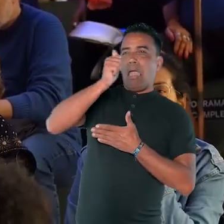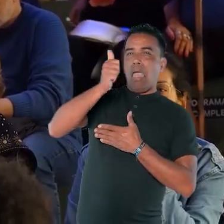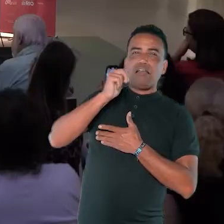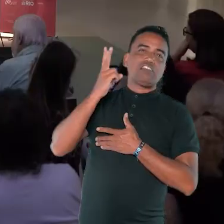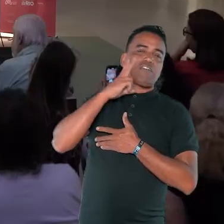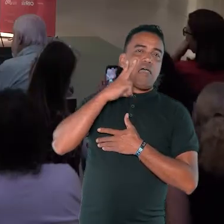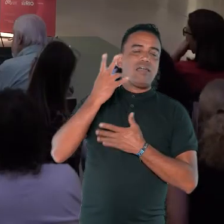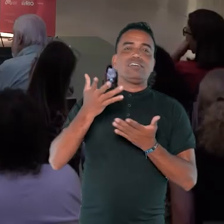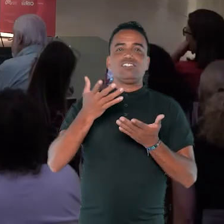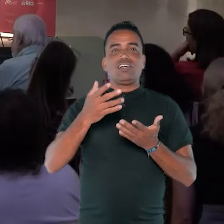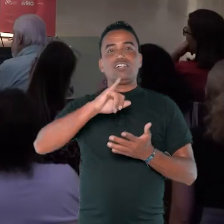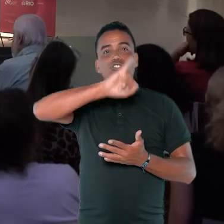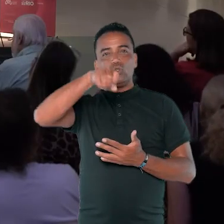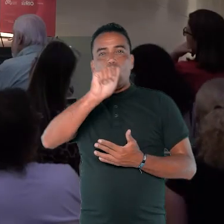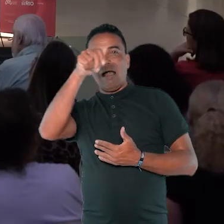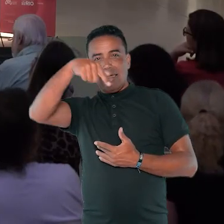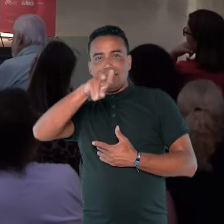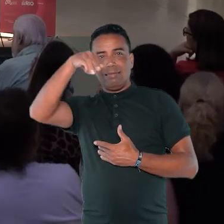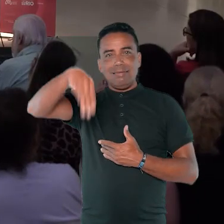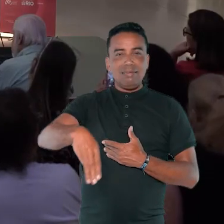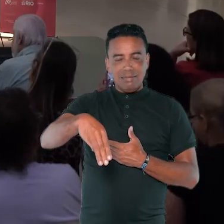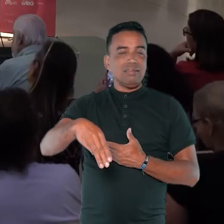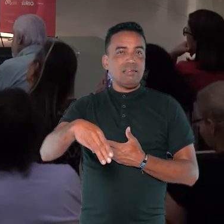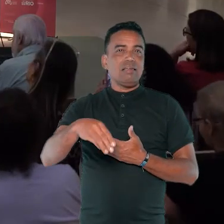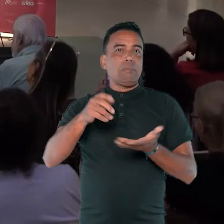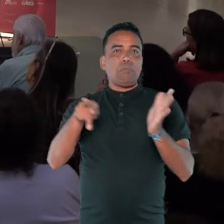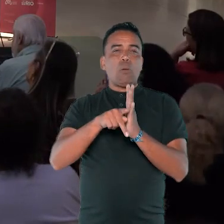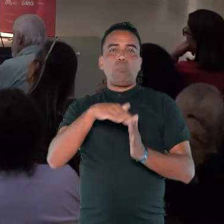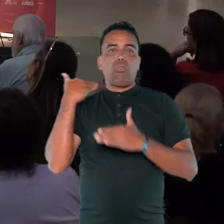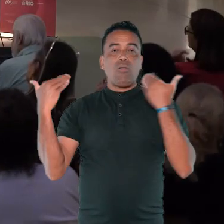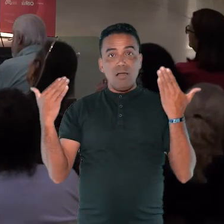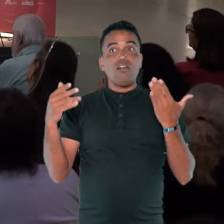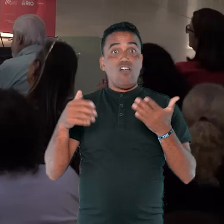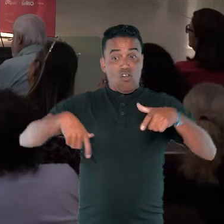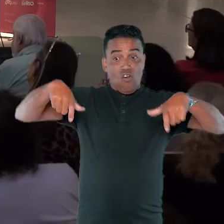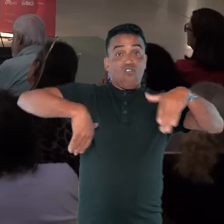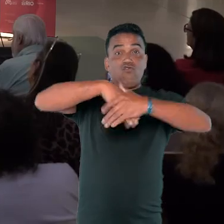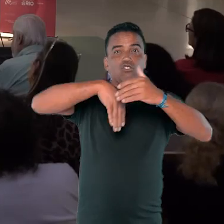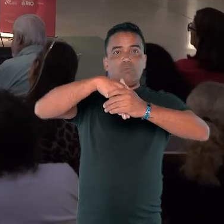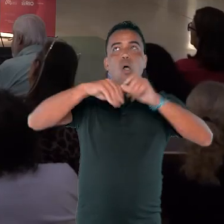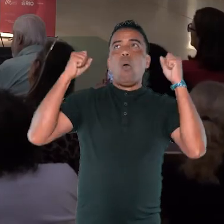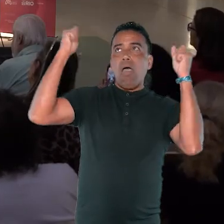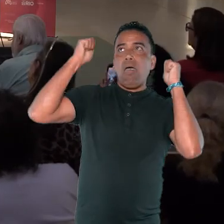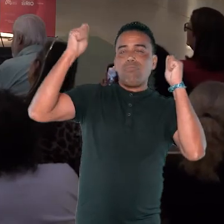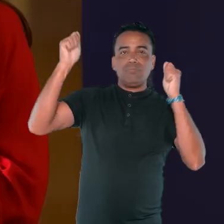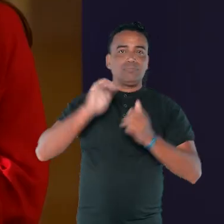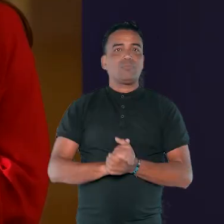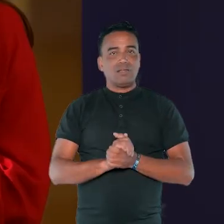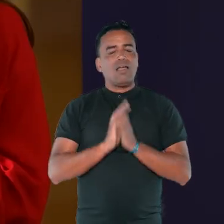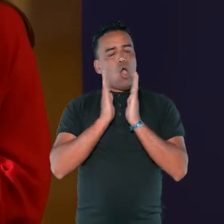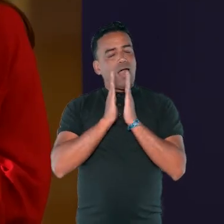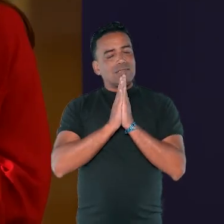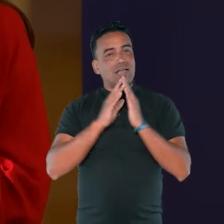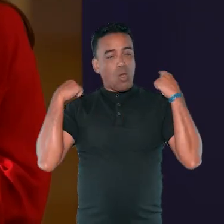A polícia nos dispersa e o futebol nos conclama. Cantamos salve rainhas e